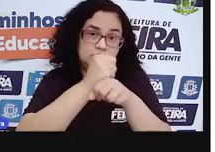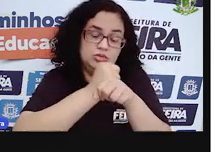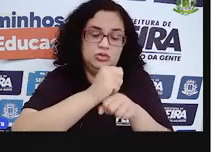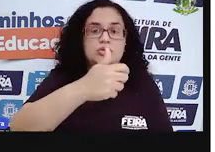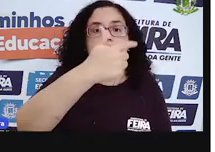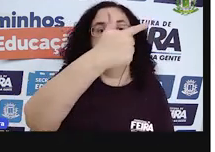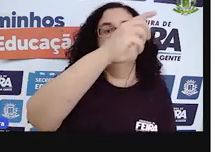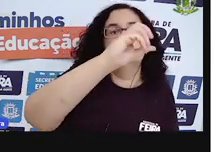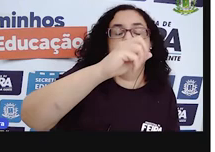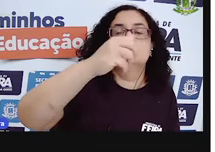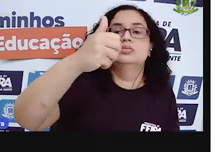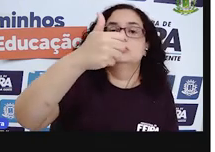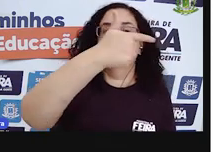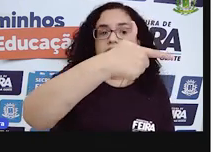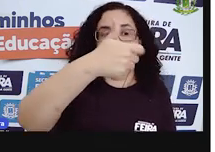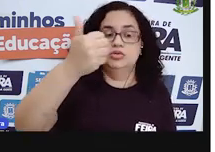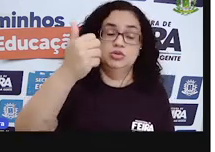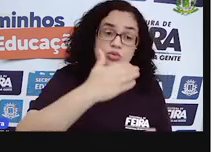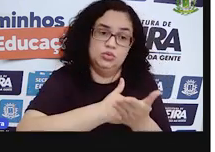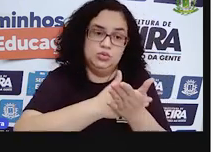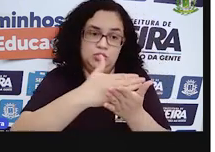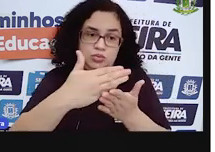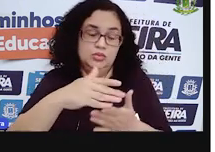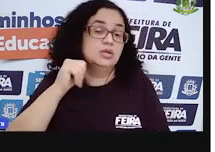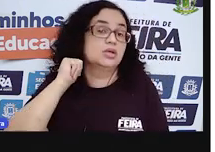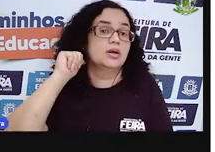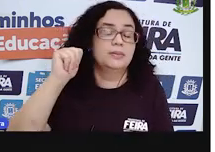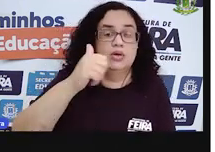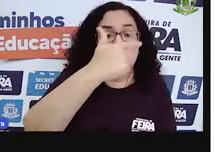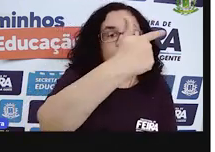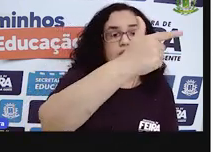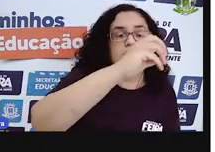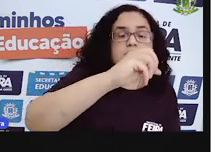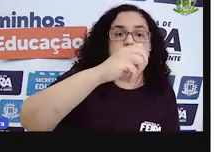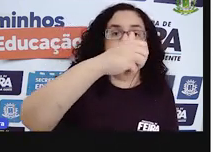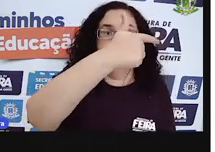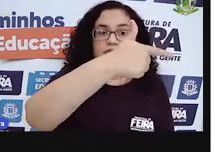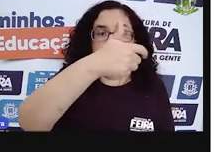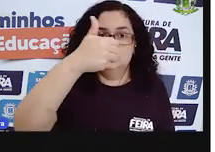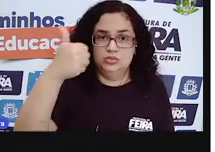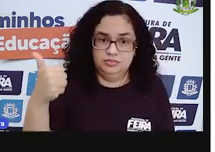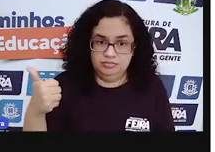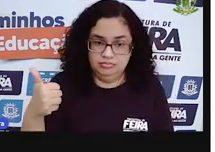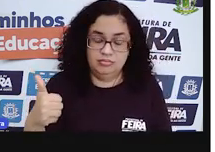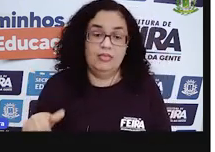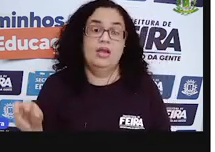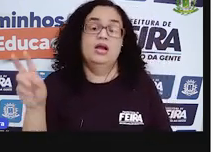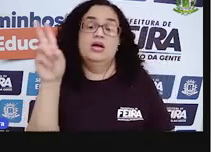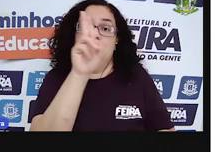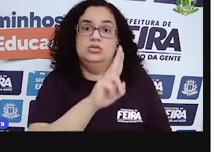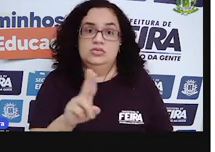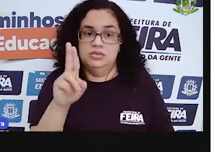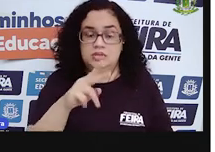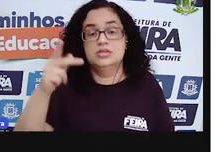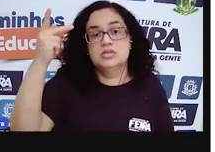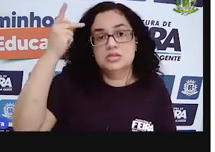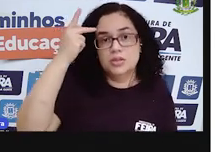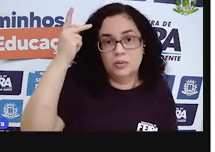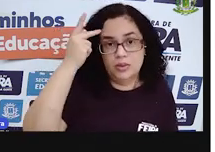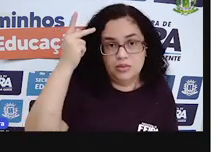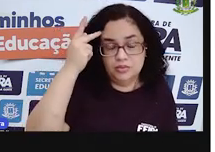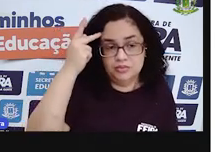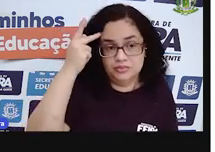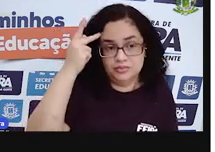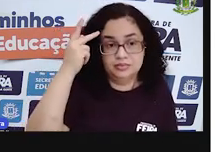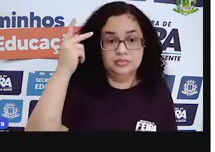2021 no começo de abril de 2021 a USP e a Universidade de São